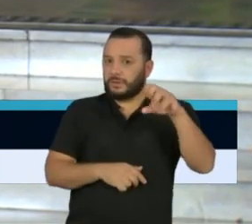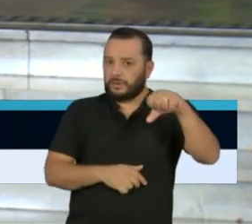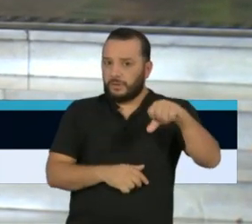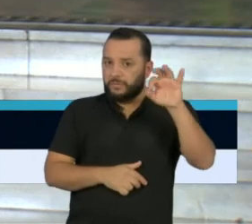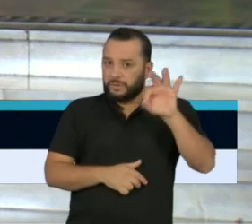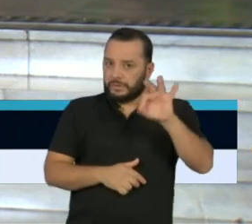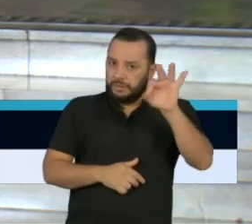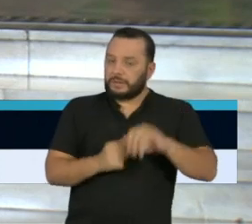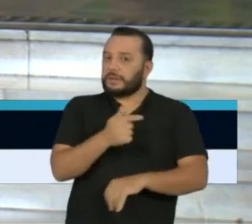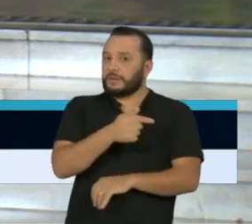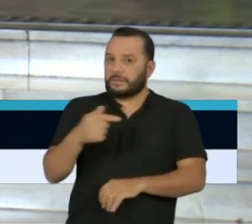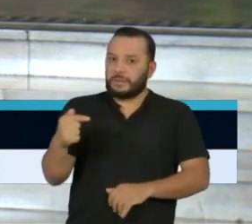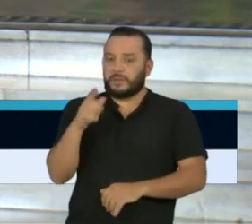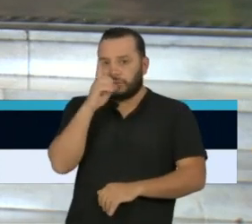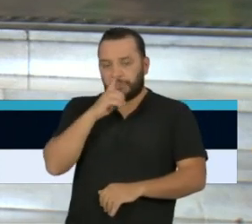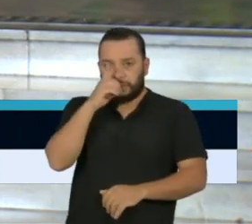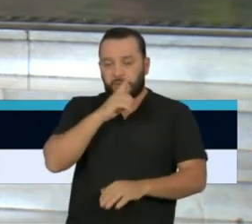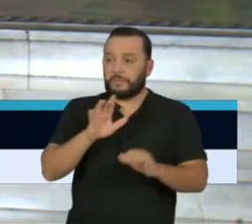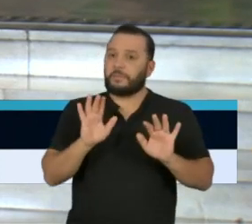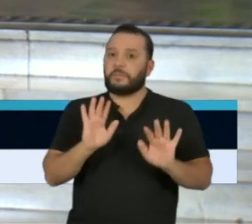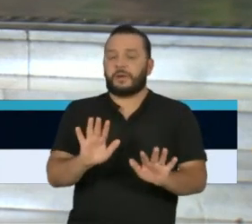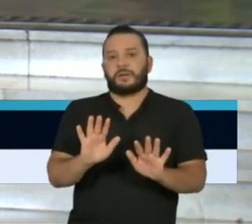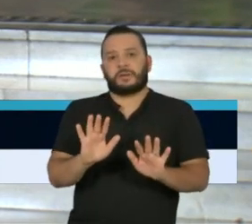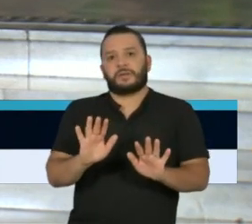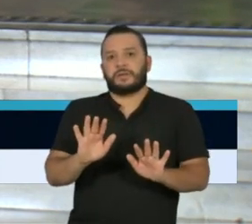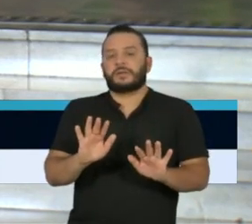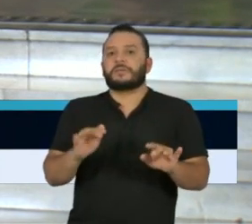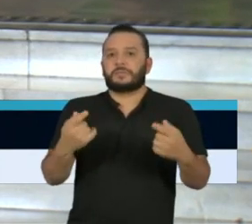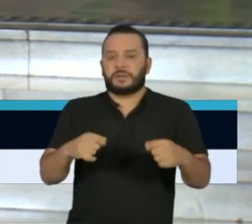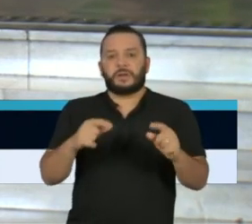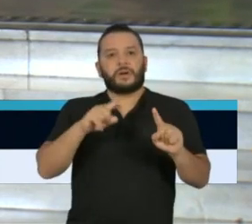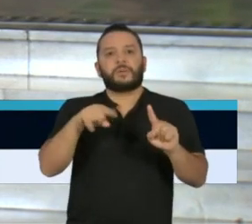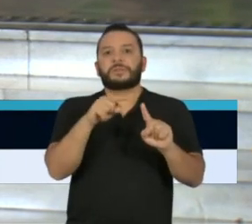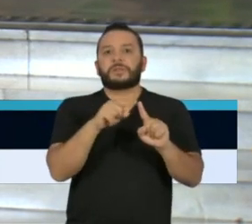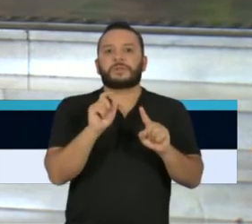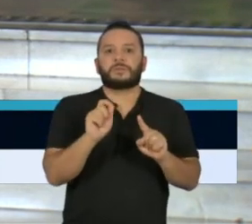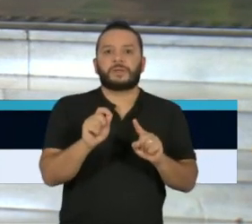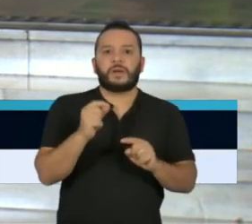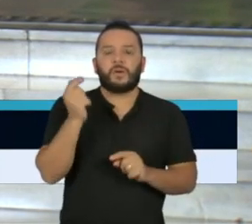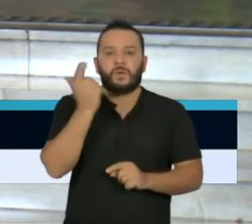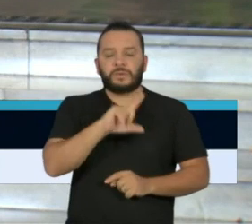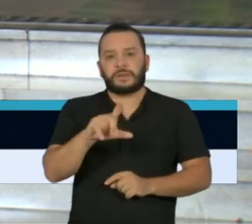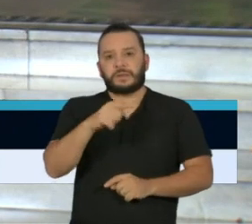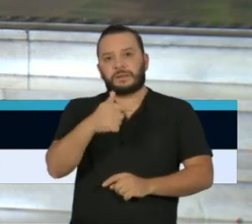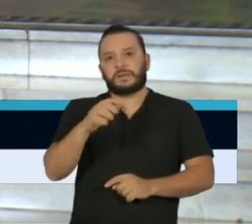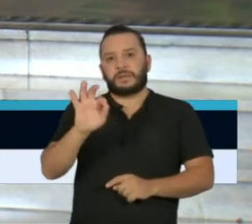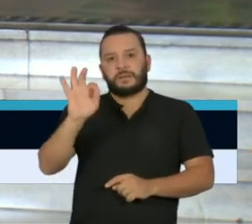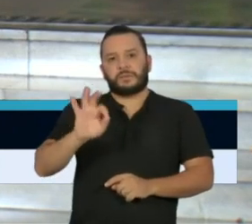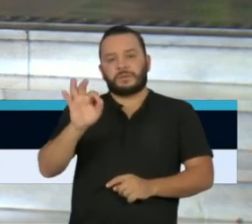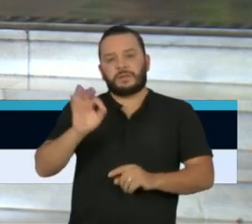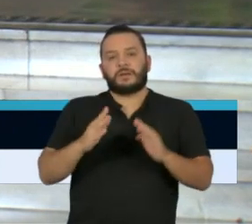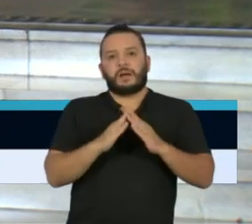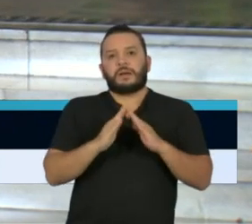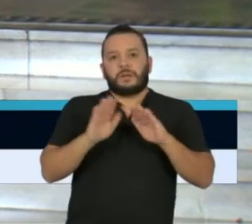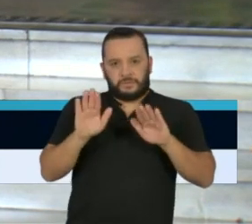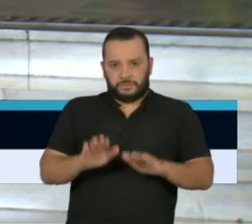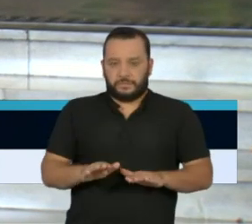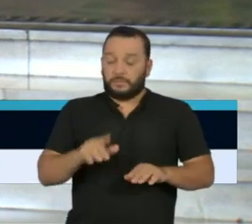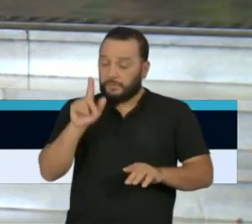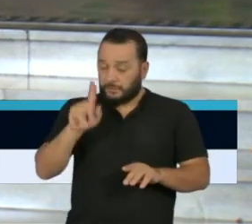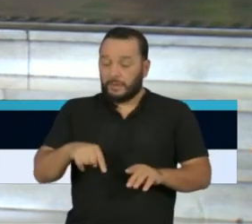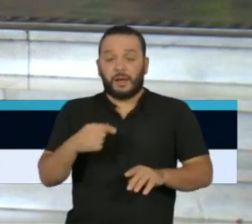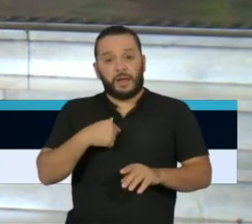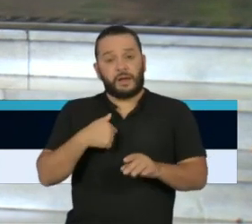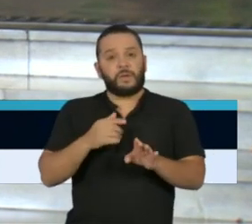nesta semana, no domingo, mas nós temos que ter como objetivo alcançar 70% de isolamento. Essa é